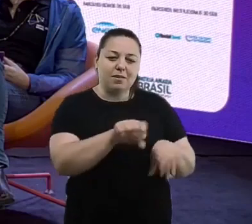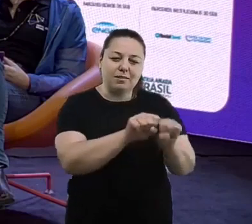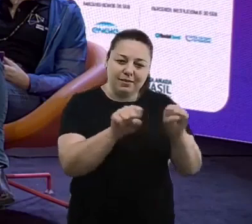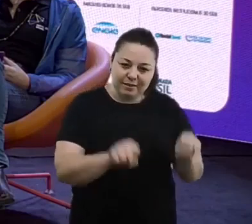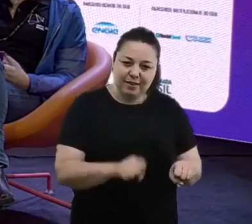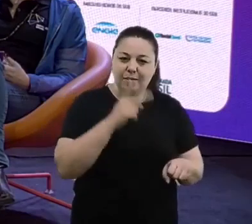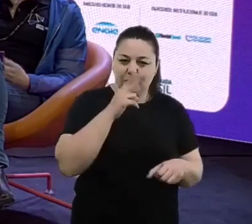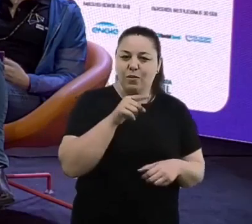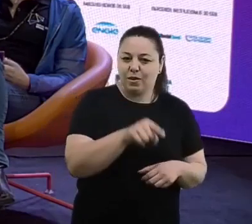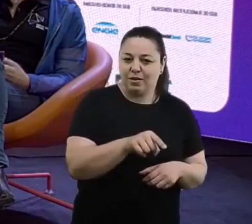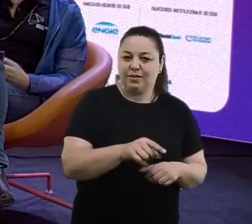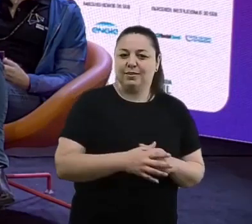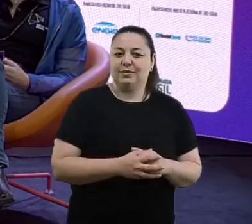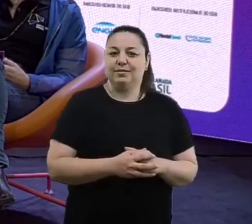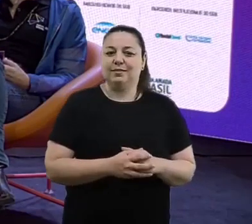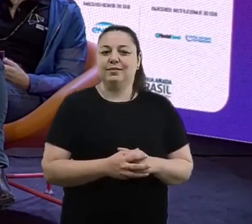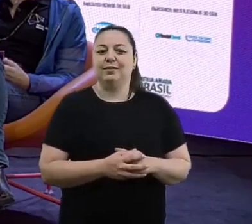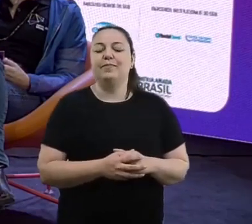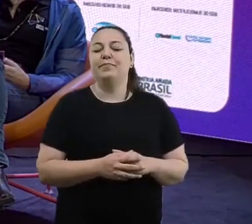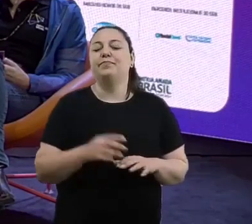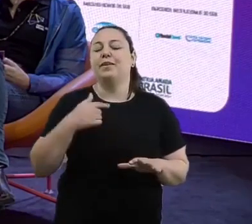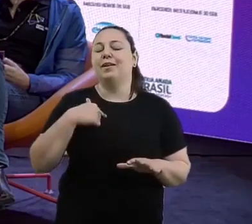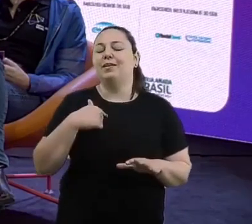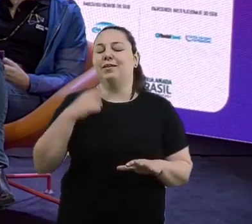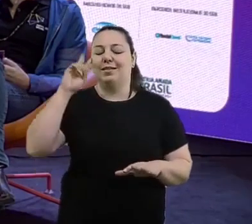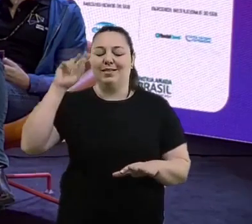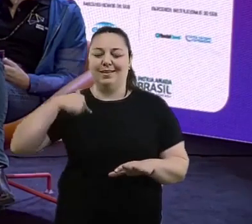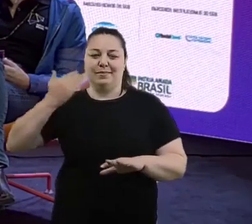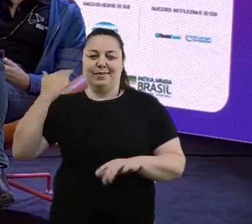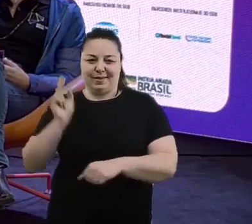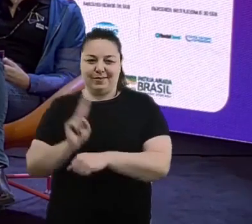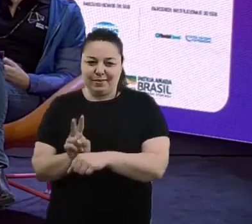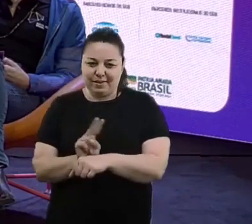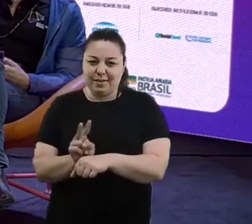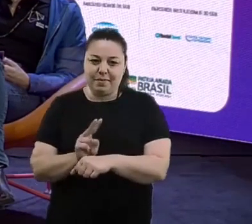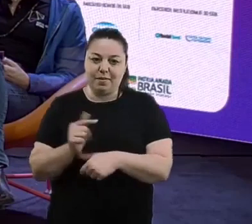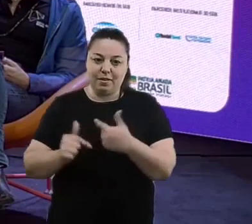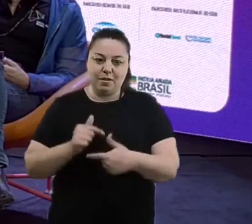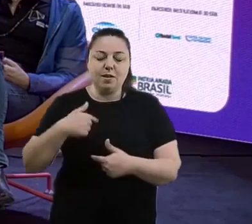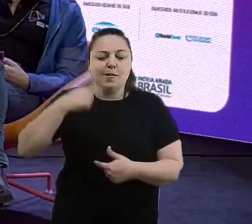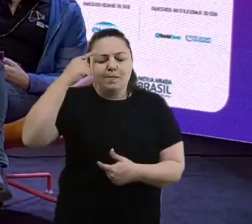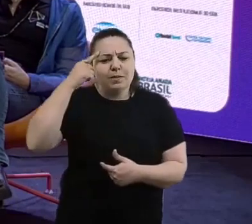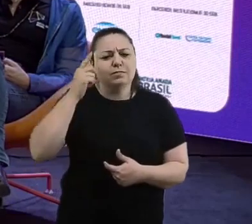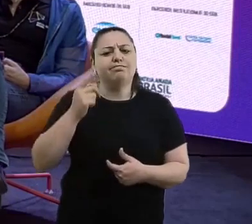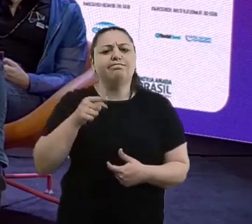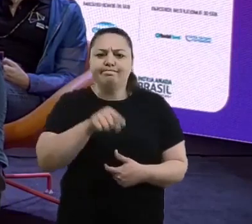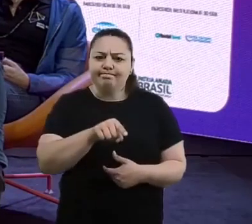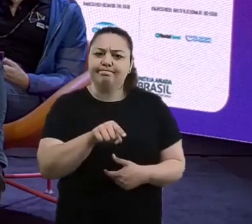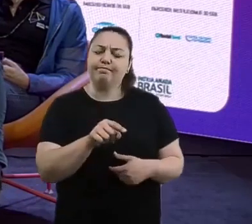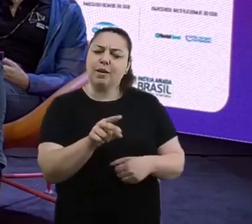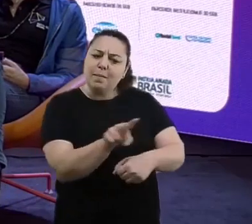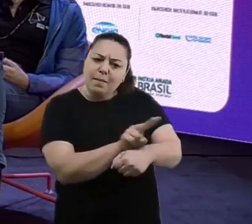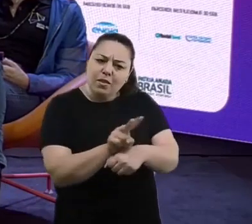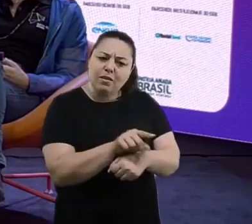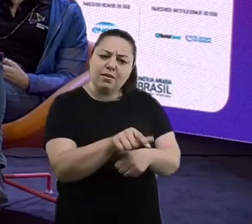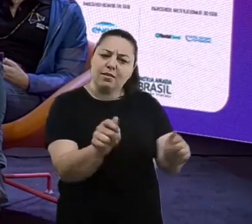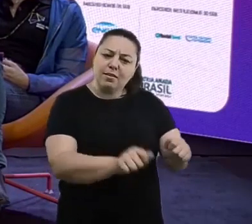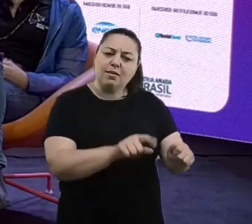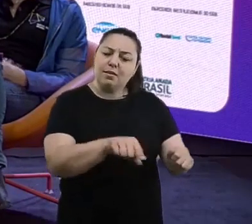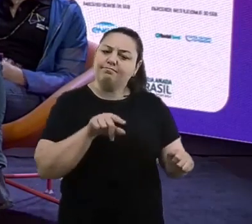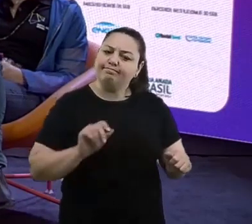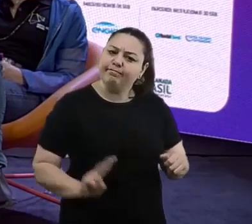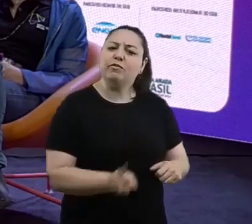governo de Minas, até nessa parte de monitoramento, assim, o quanto é valoroso o monitoramento ativo, né, assim, às vezes o